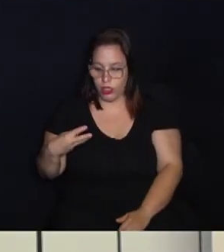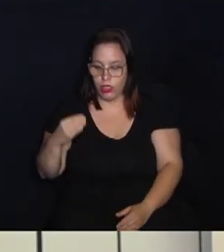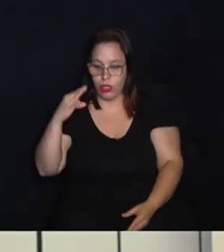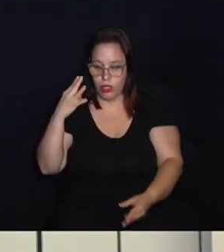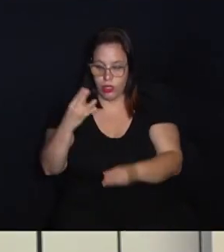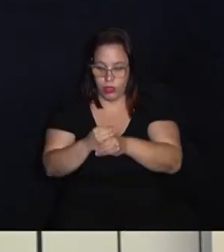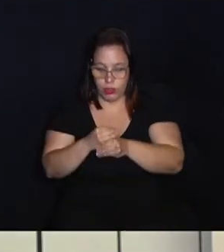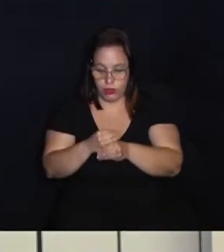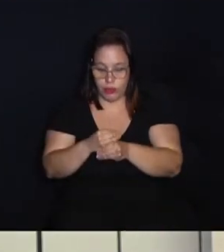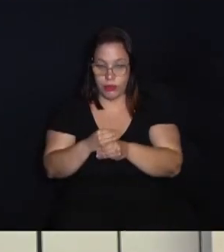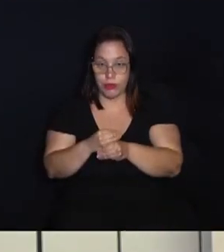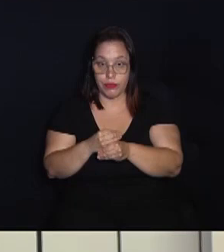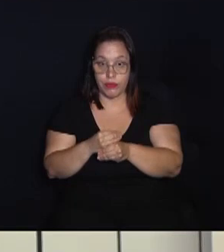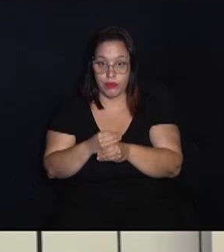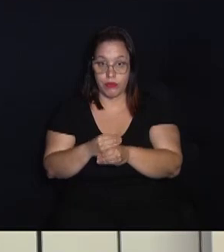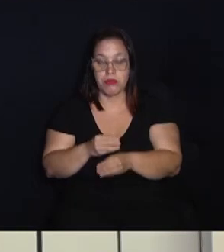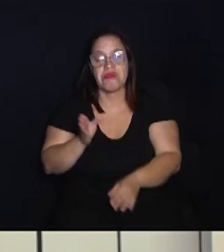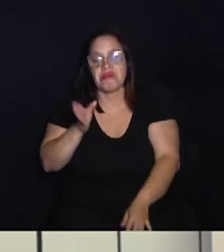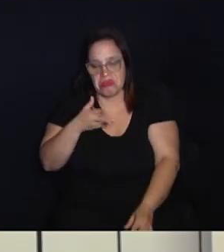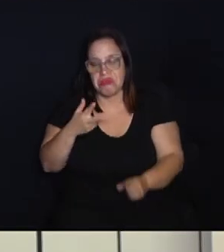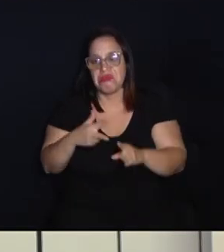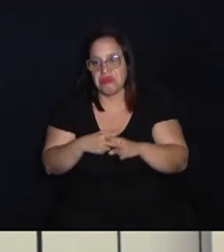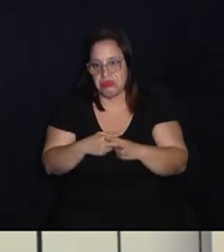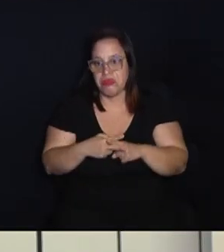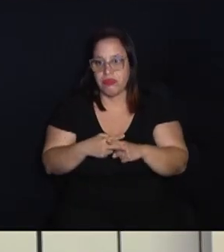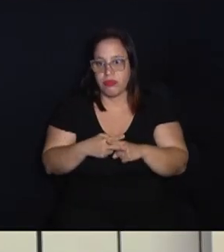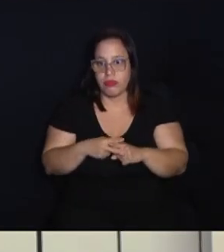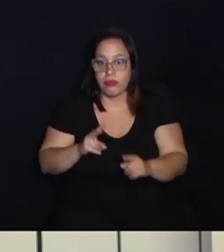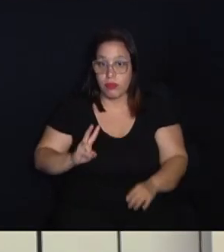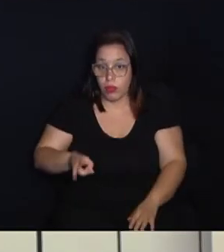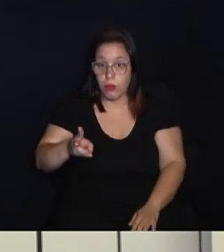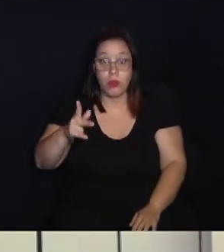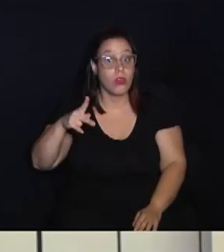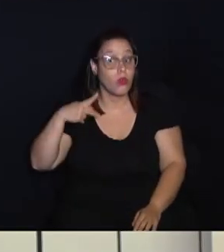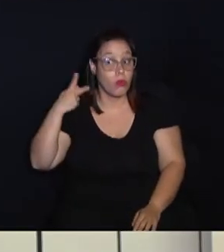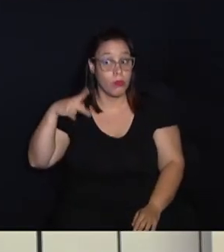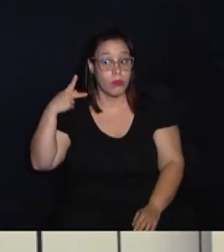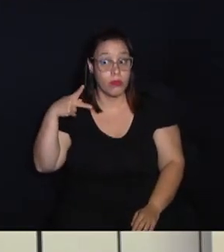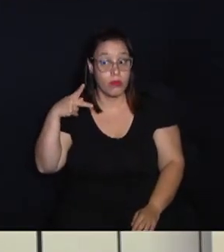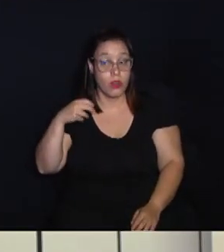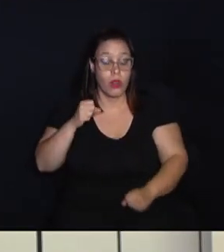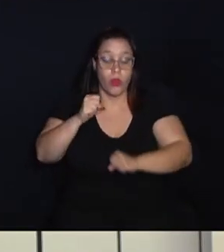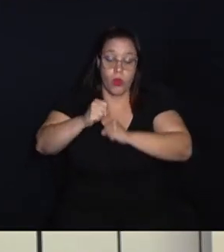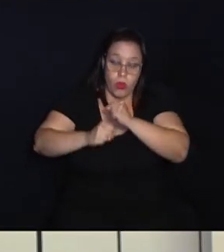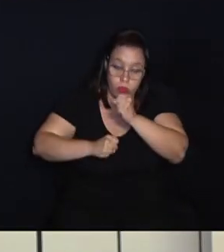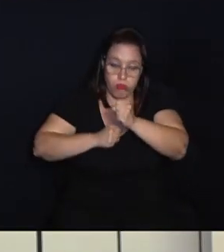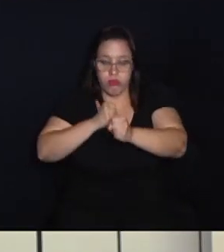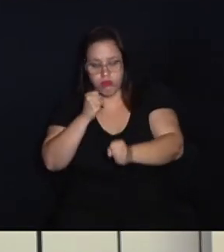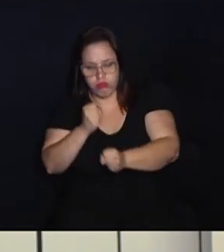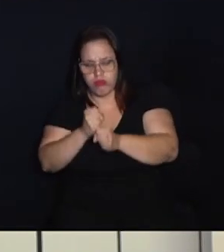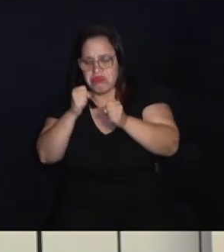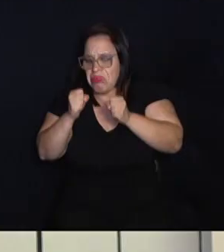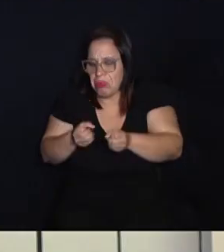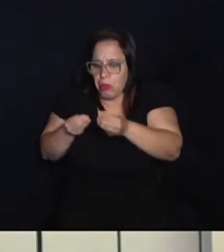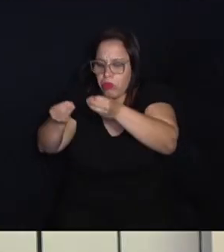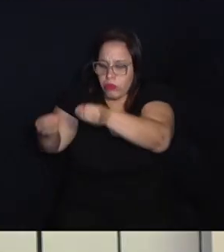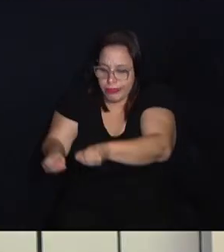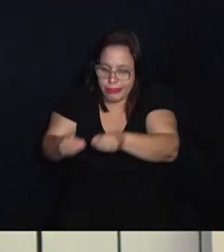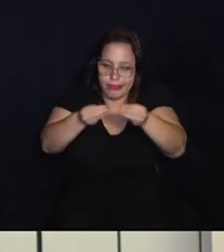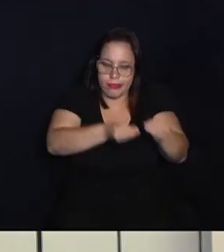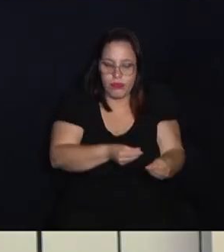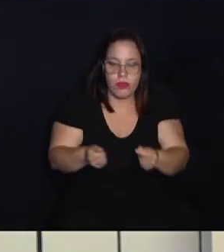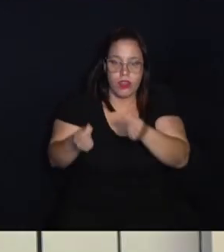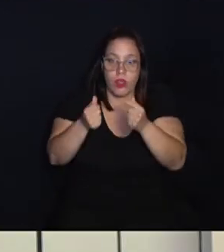emendas impositivas são uma ferramenta permanente dos vereadores. A cada ano, eles podem disponibilizar valores de